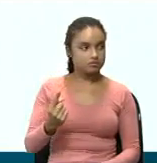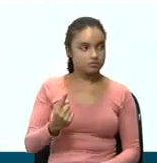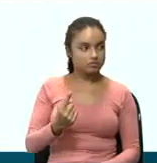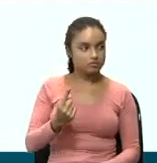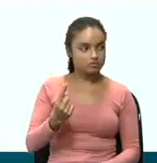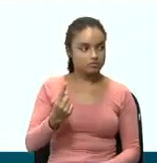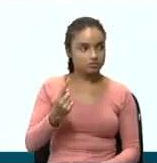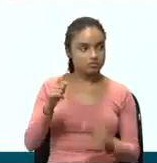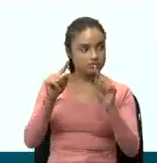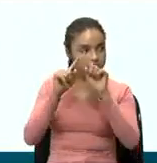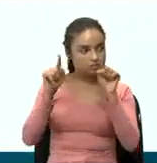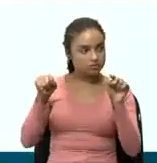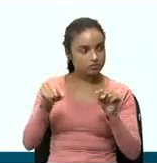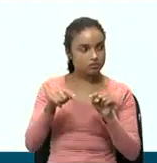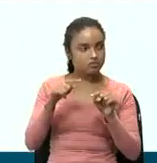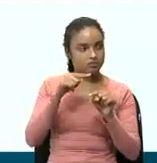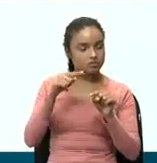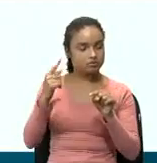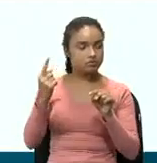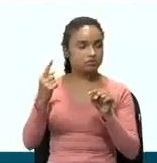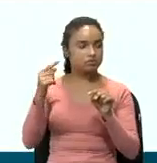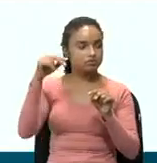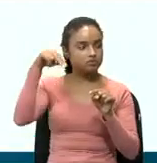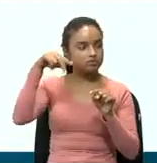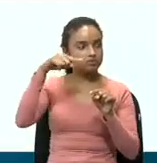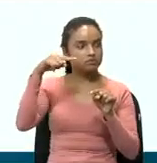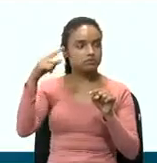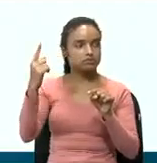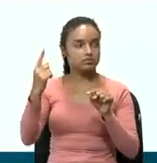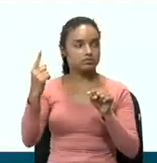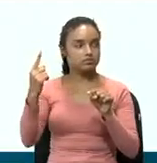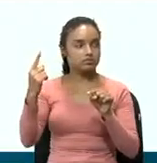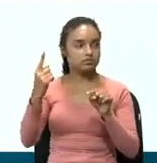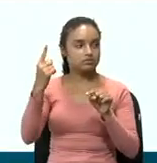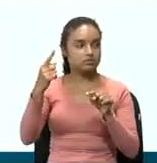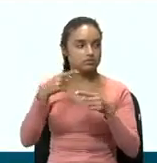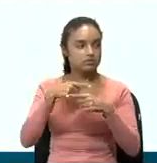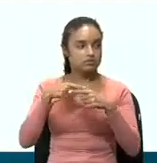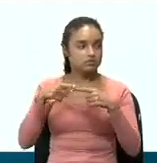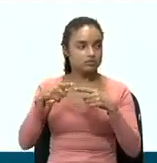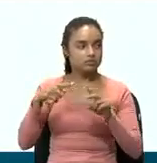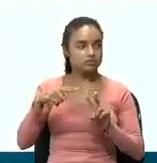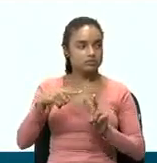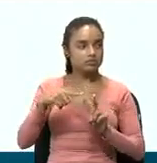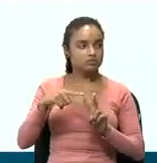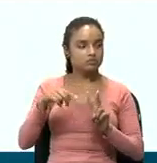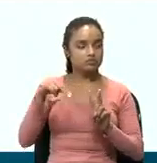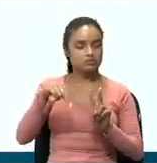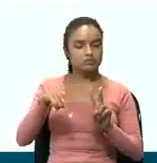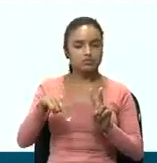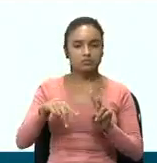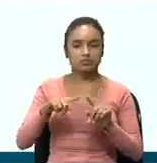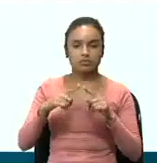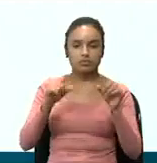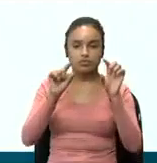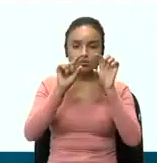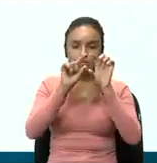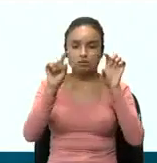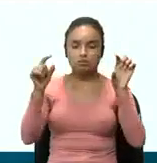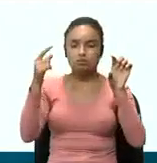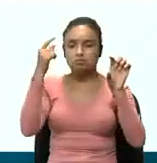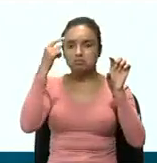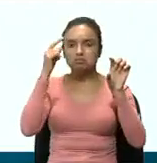primeira coisa que nós vamos pensar sobre essa série é o que é essa série. Será que essa série que nós temos aqui